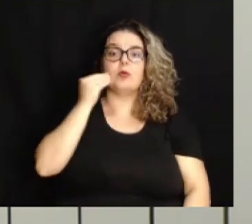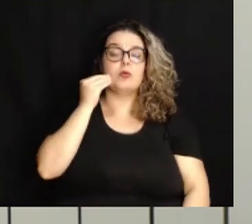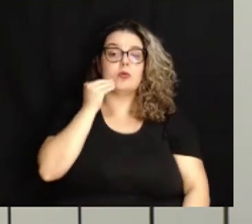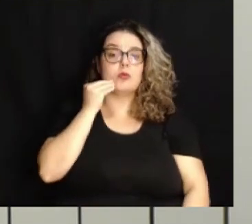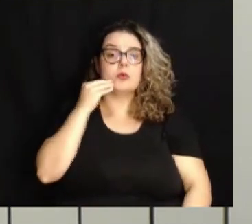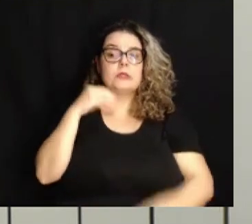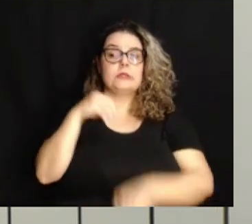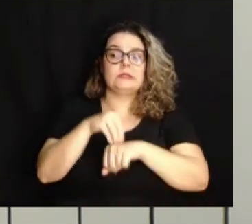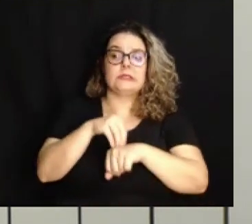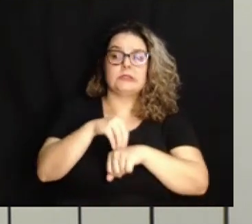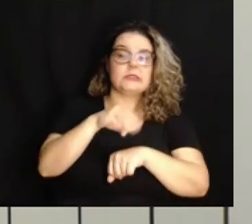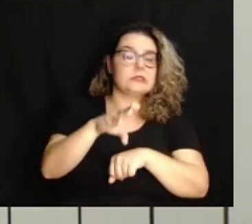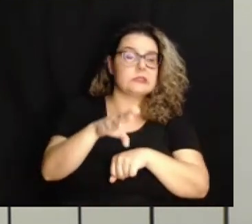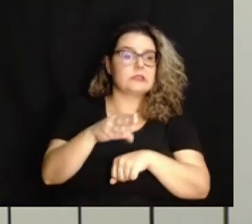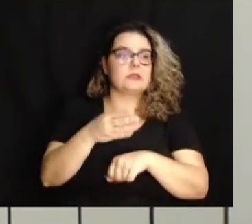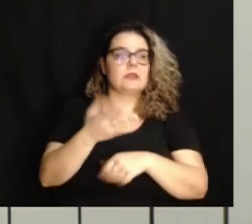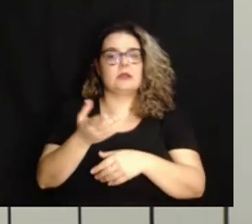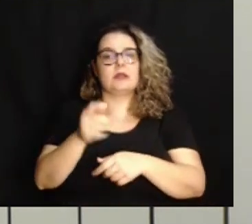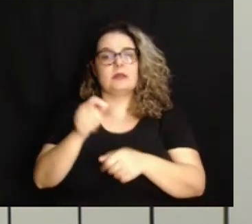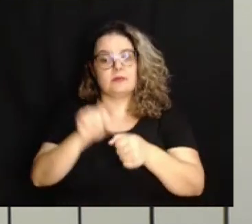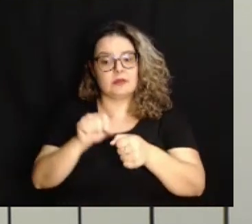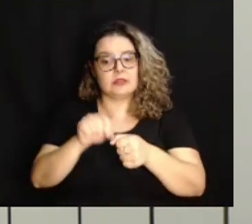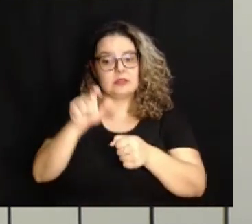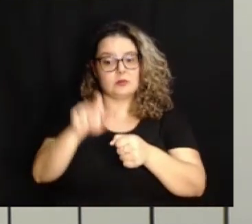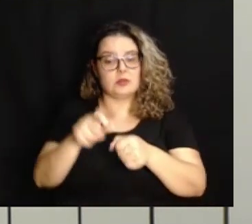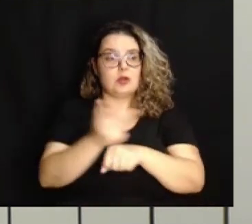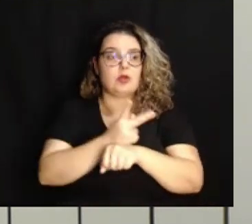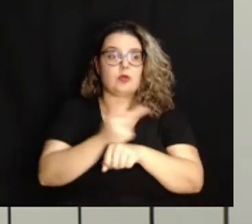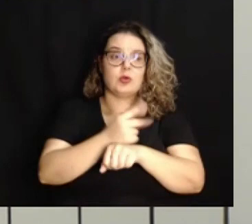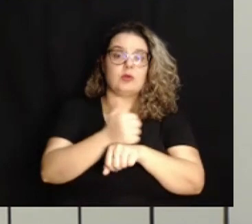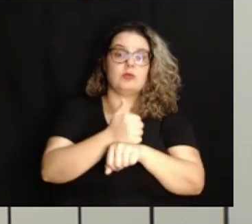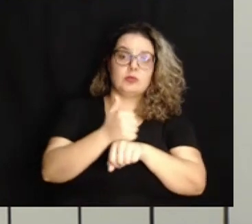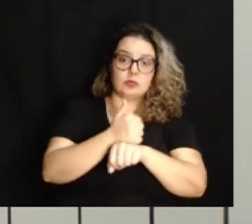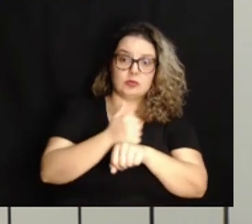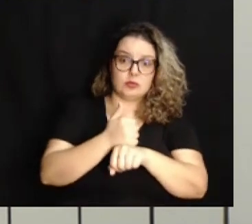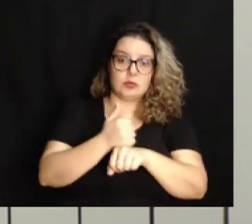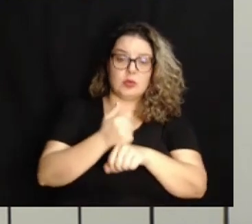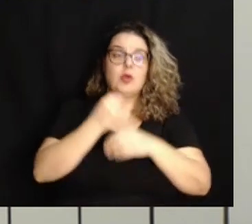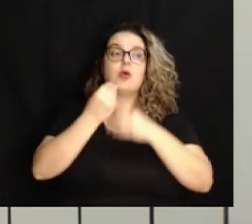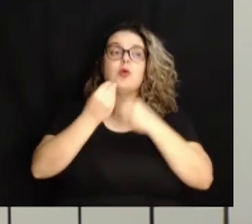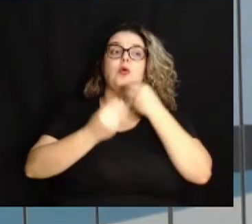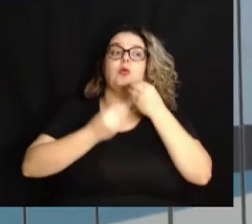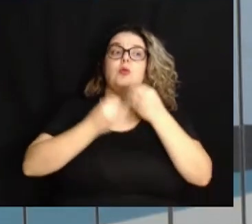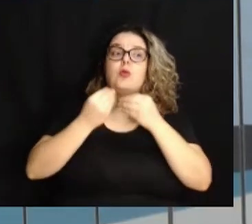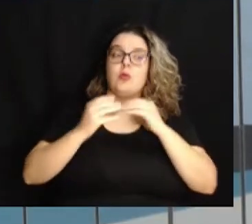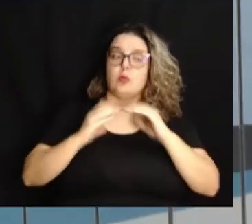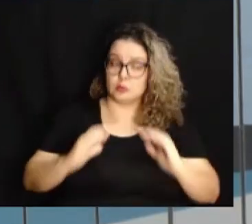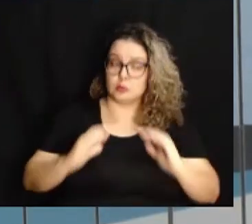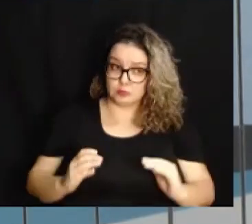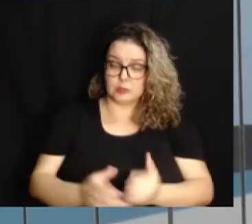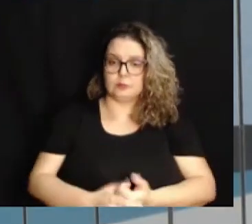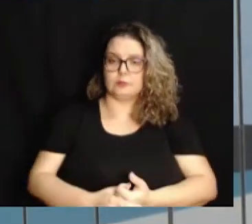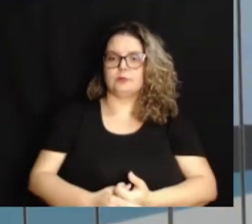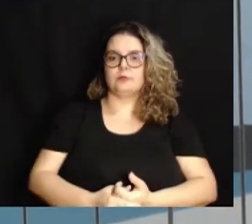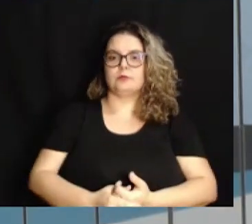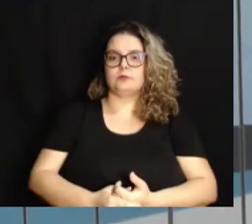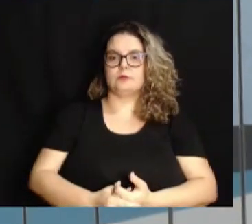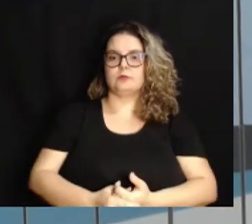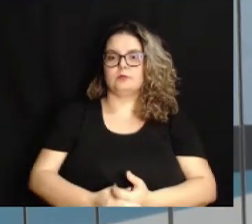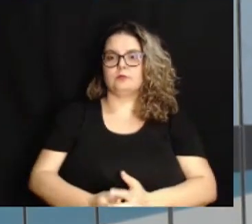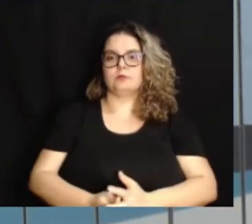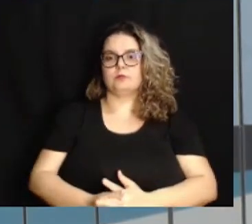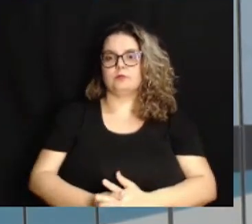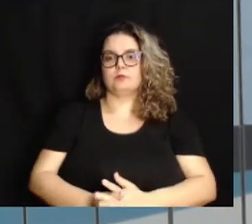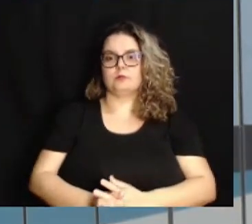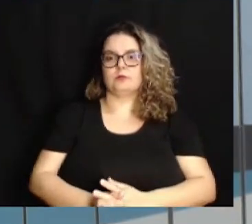tentar convencer essa pessoa a buscar a ajuda de um profissional. Como a gente deve se comportar? Vamos colocar em 3 passos, né?